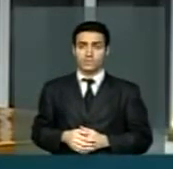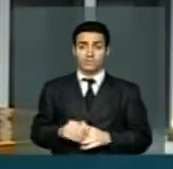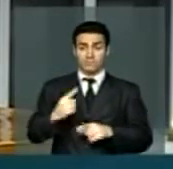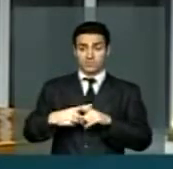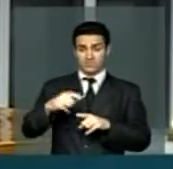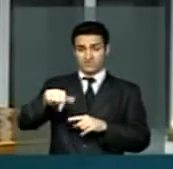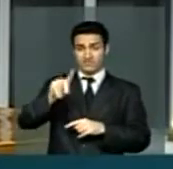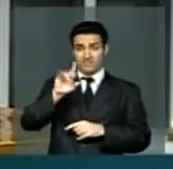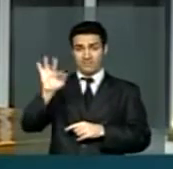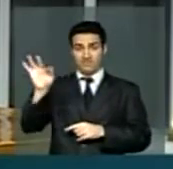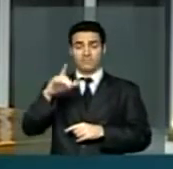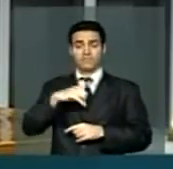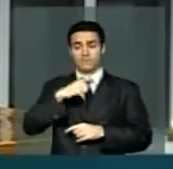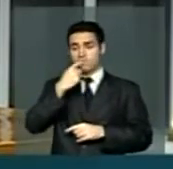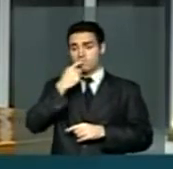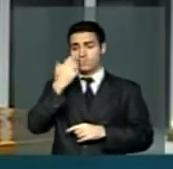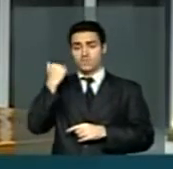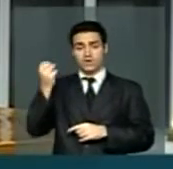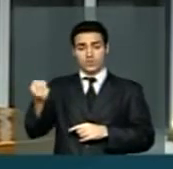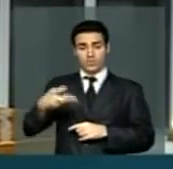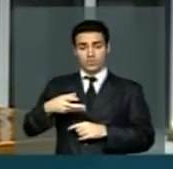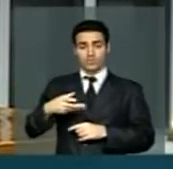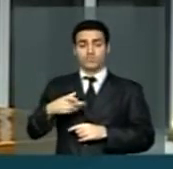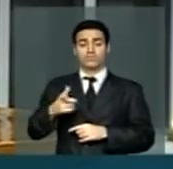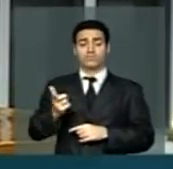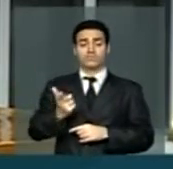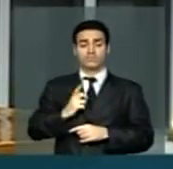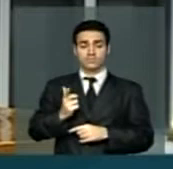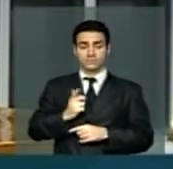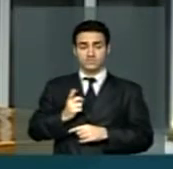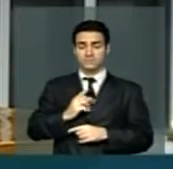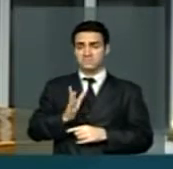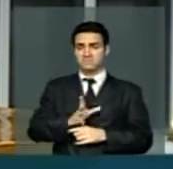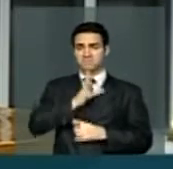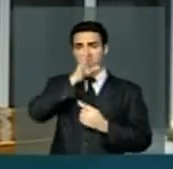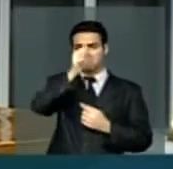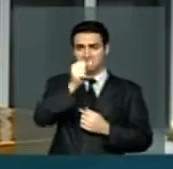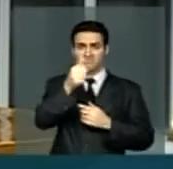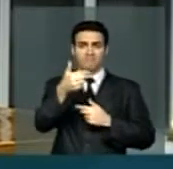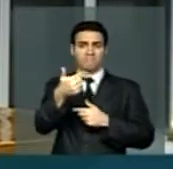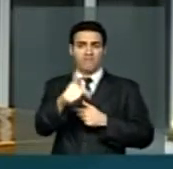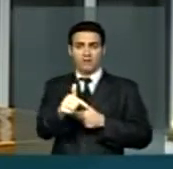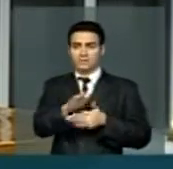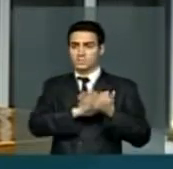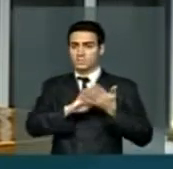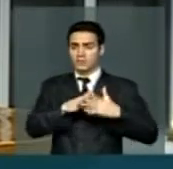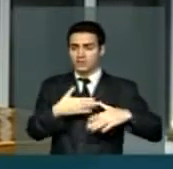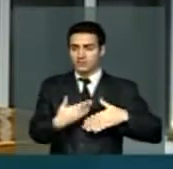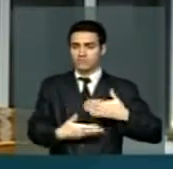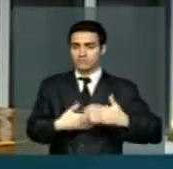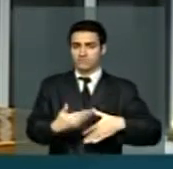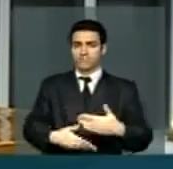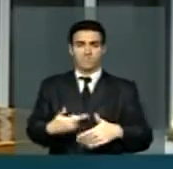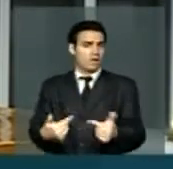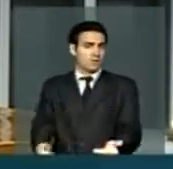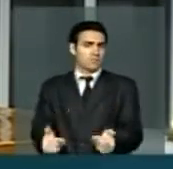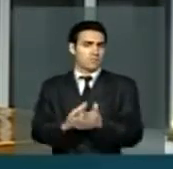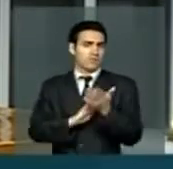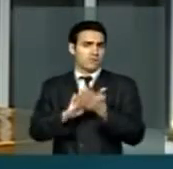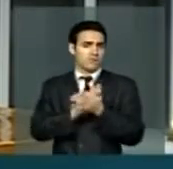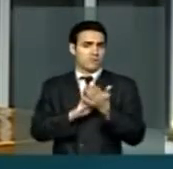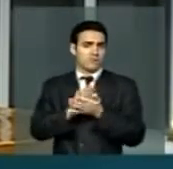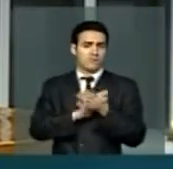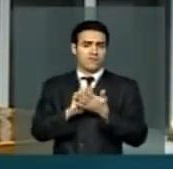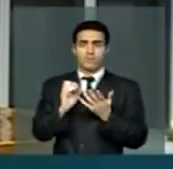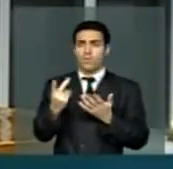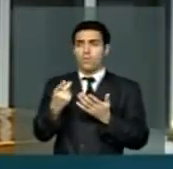Distrito Federal ter recentemente, de forma absolutamente abrupta, sem nenhuma construção tecida com as mãos